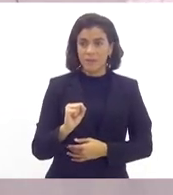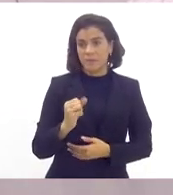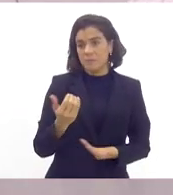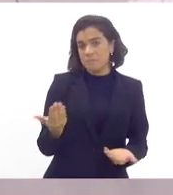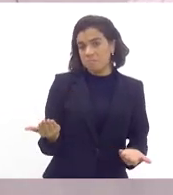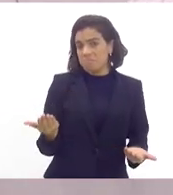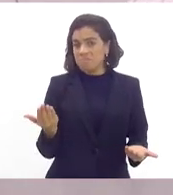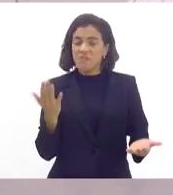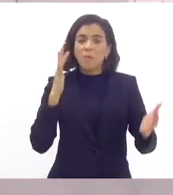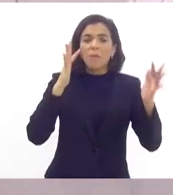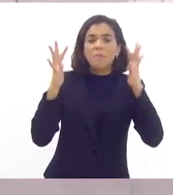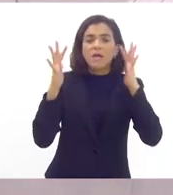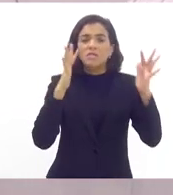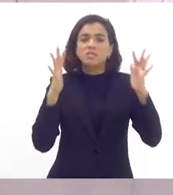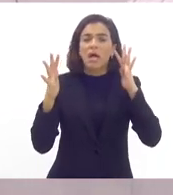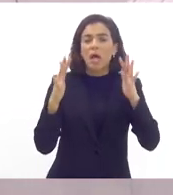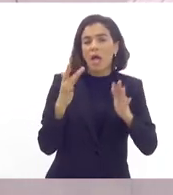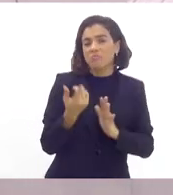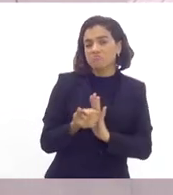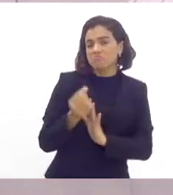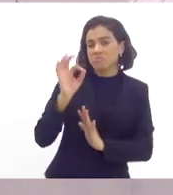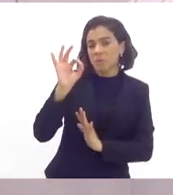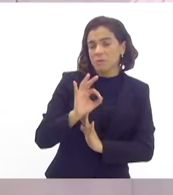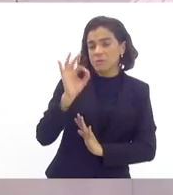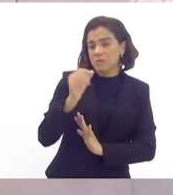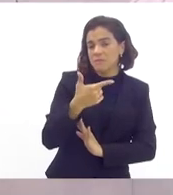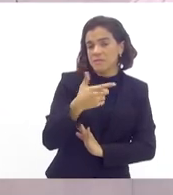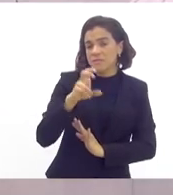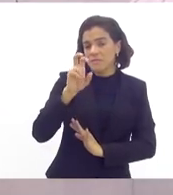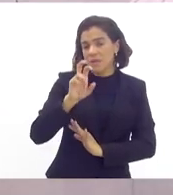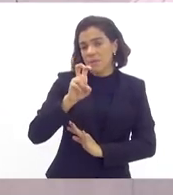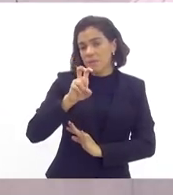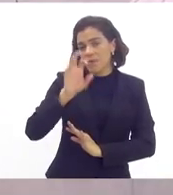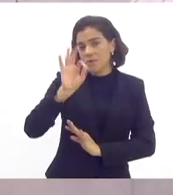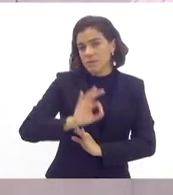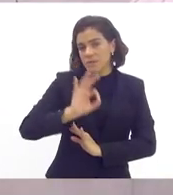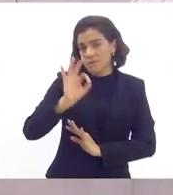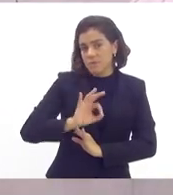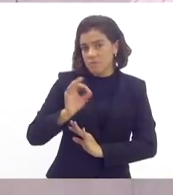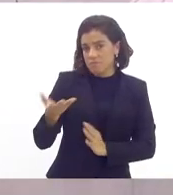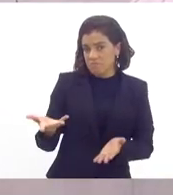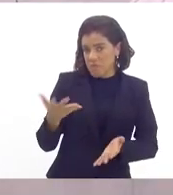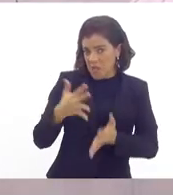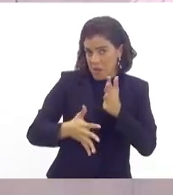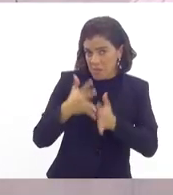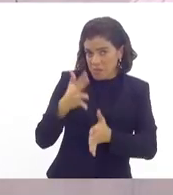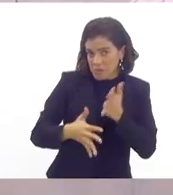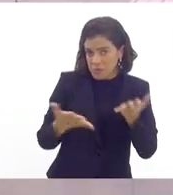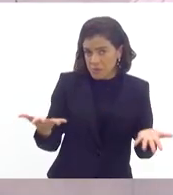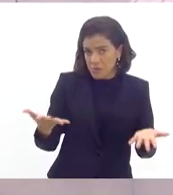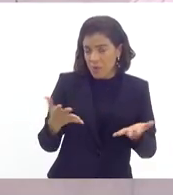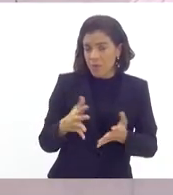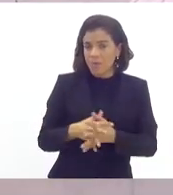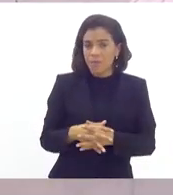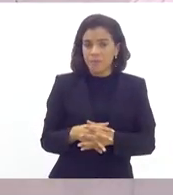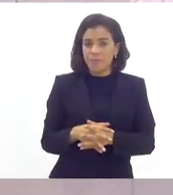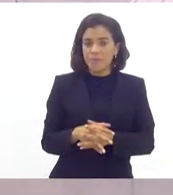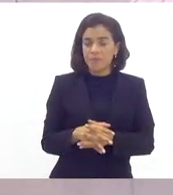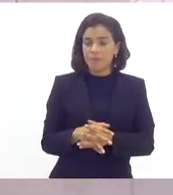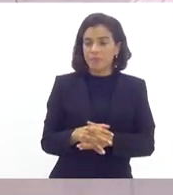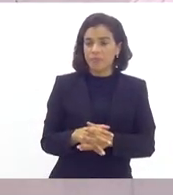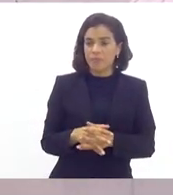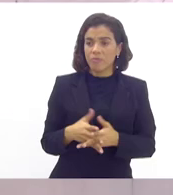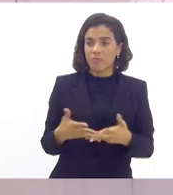vão imaginar a alíquota de 25%, você teria uma espécie de crédito presumido? Essa é uma questão